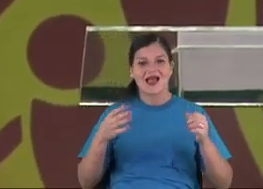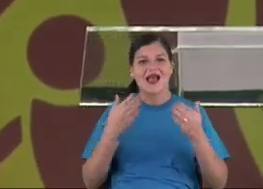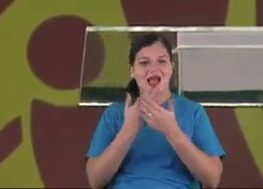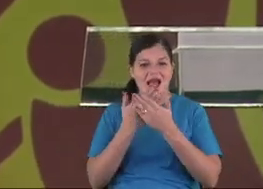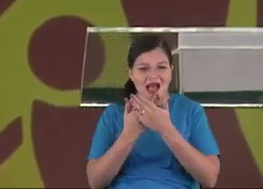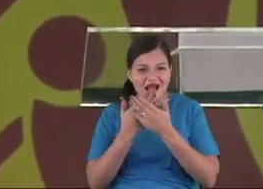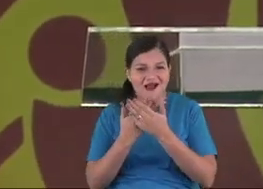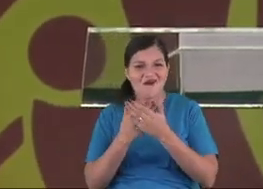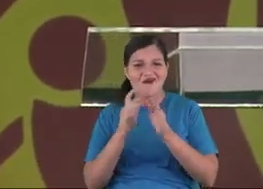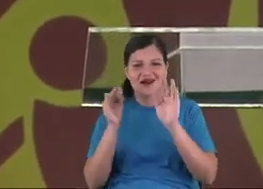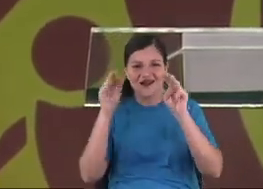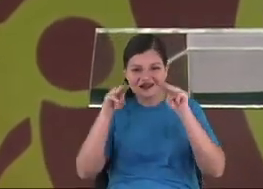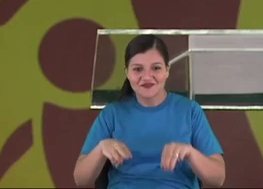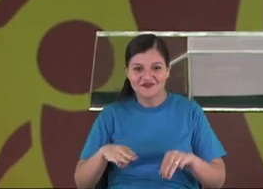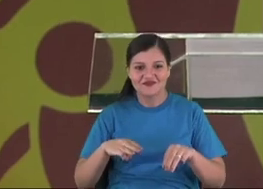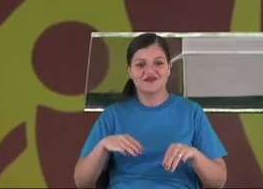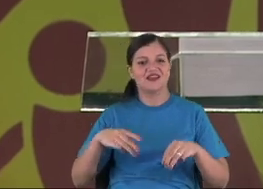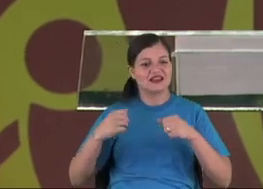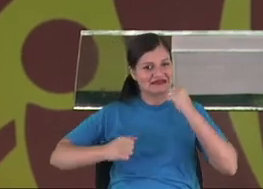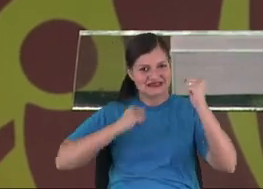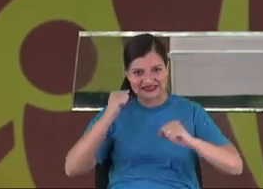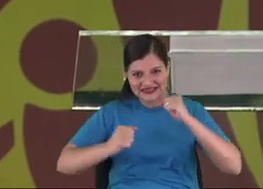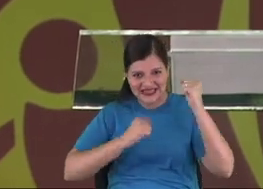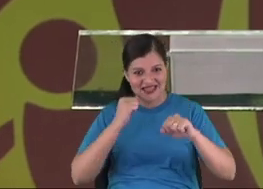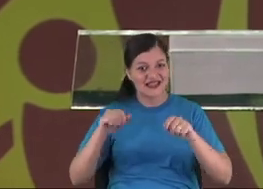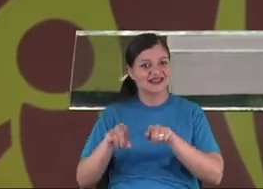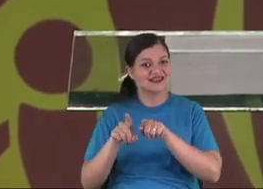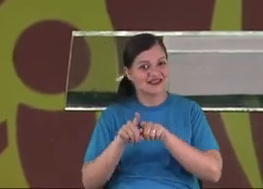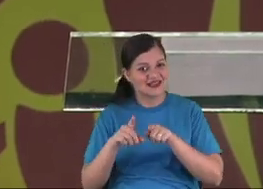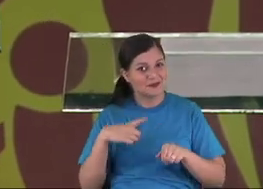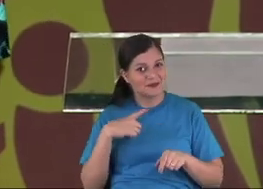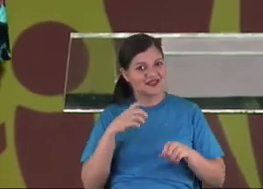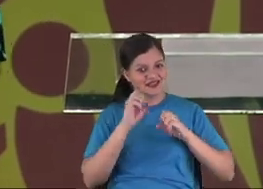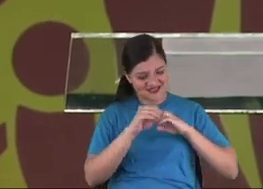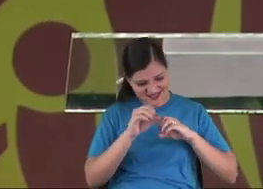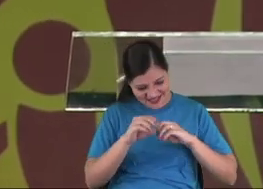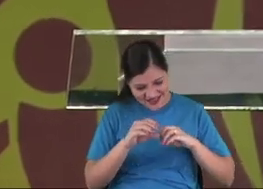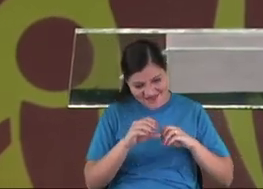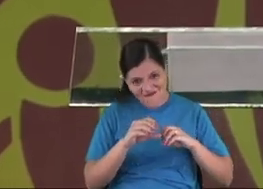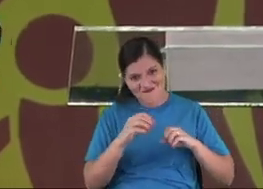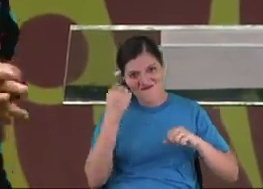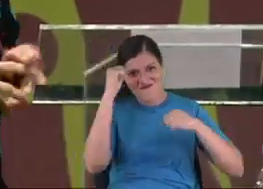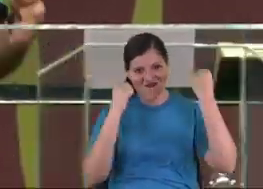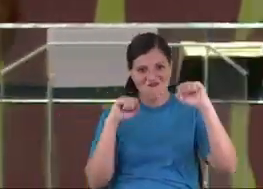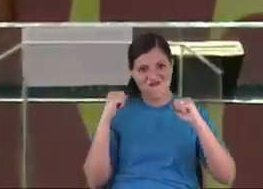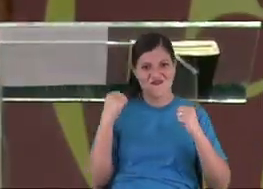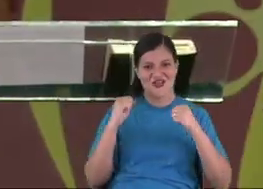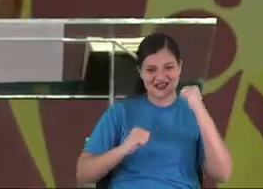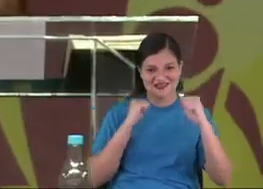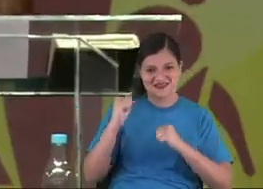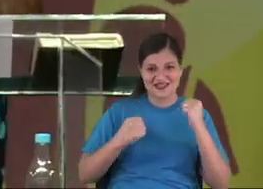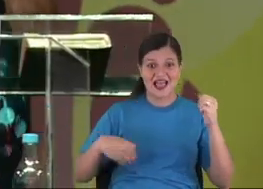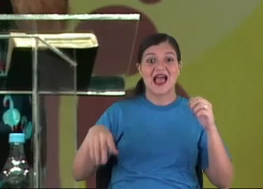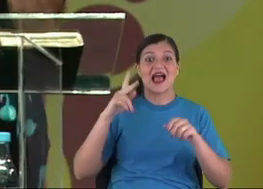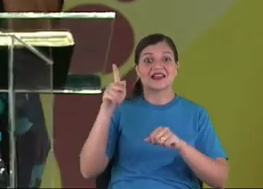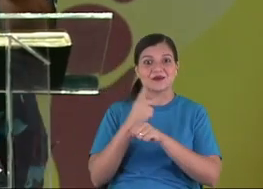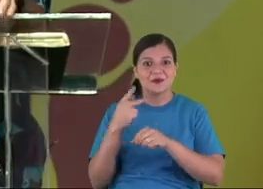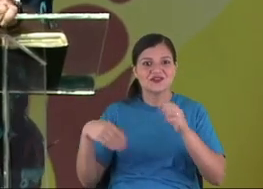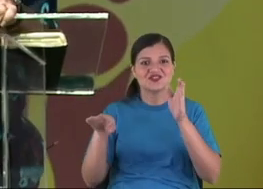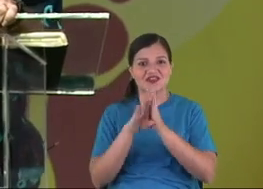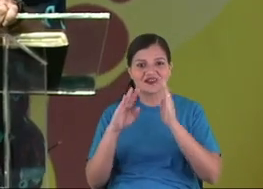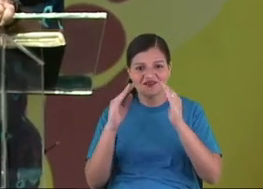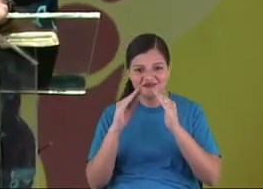e ainda tinha educação física, não sei por quê, porque a gente fazia mais, chegava em casa, e antes de